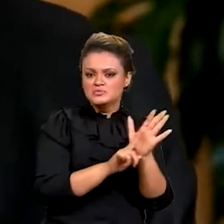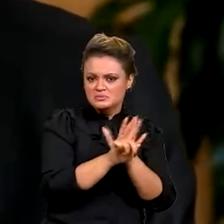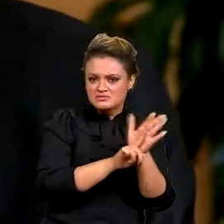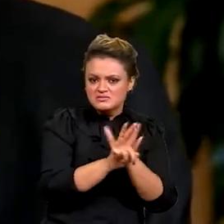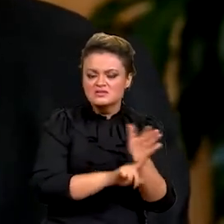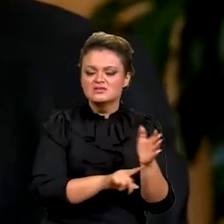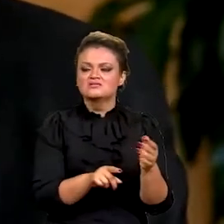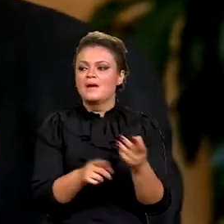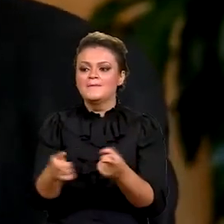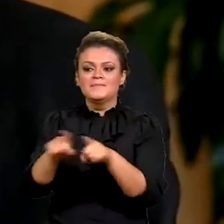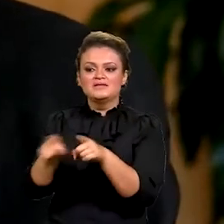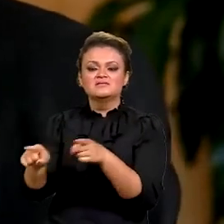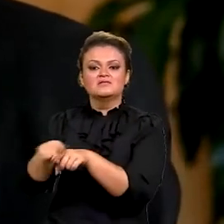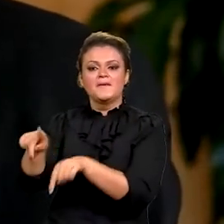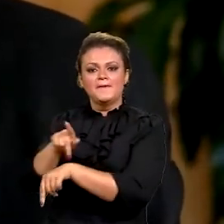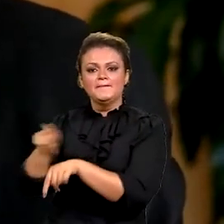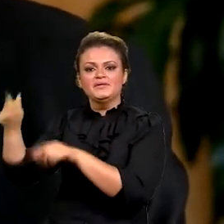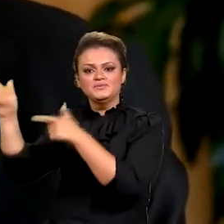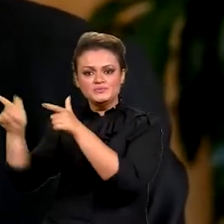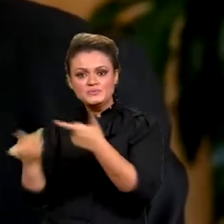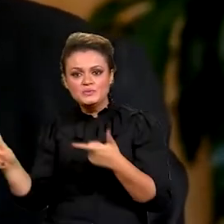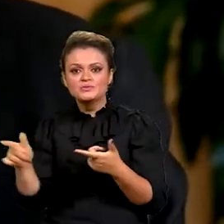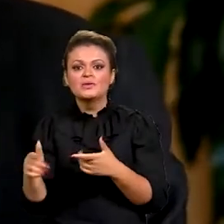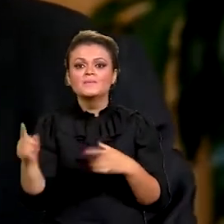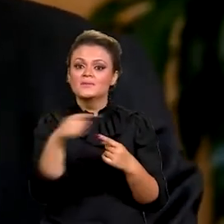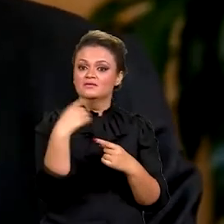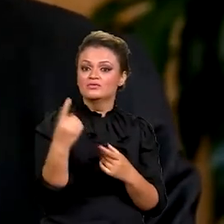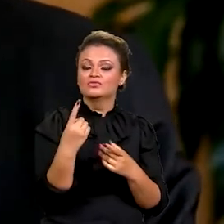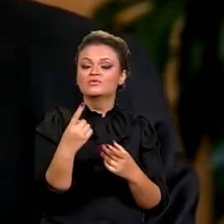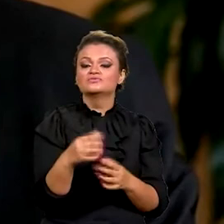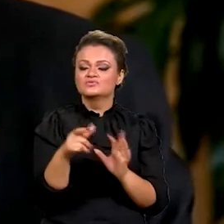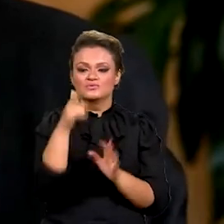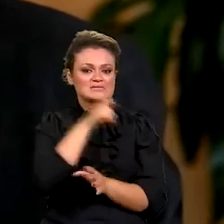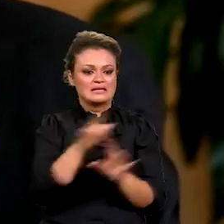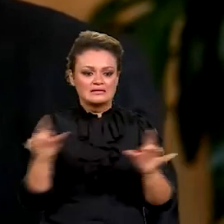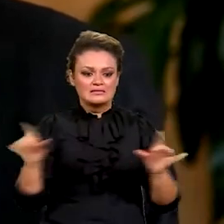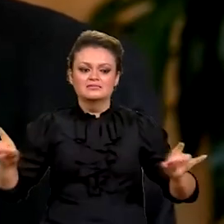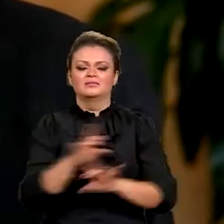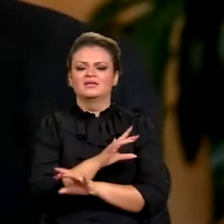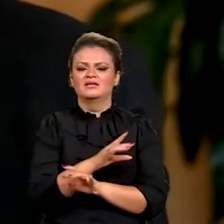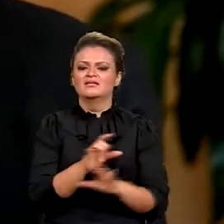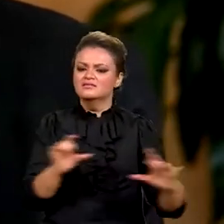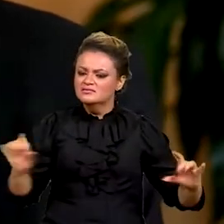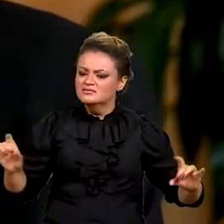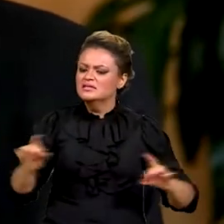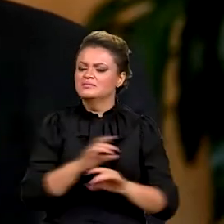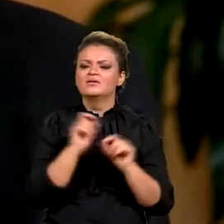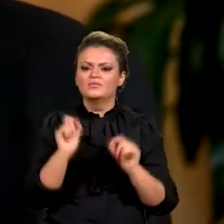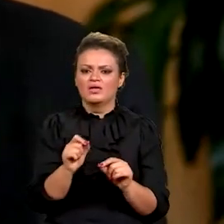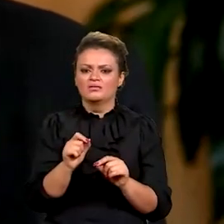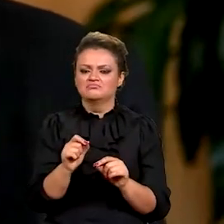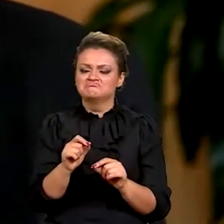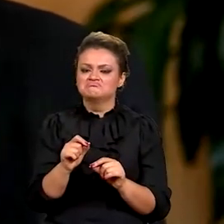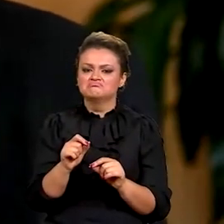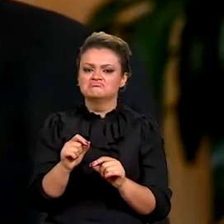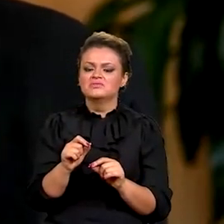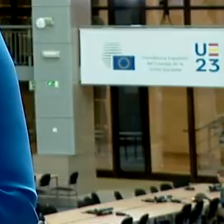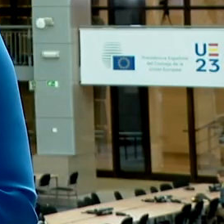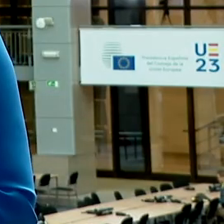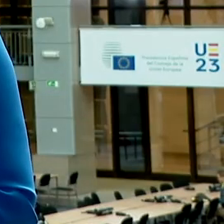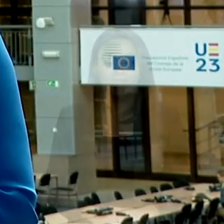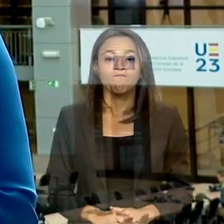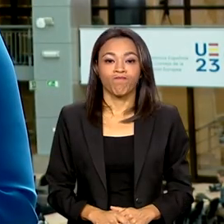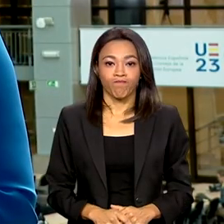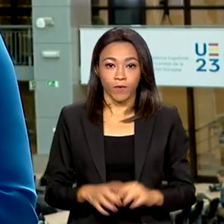que a gente possa definitivamente, sabe, dependendo do Brasil, a gente cuidar da nossa floresta para cuidar do planeta.